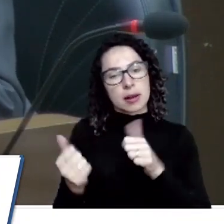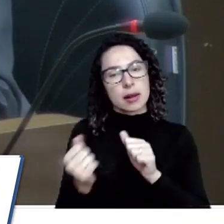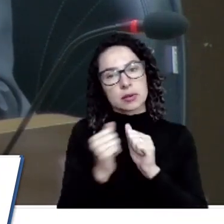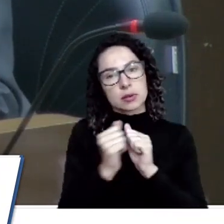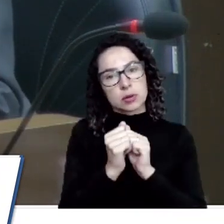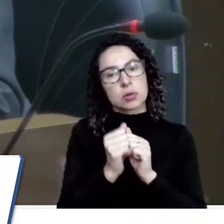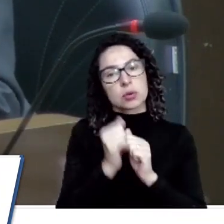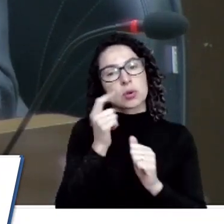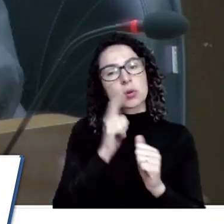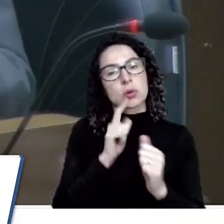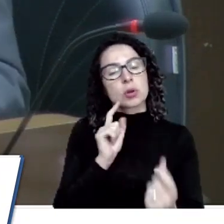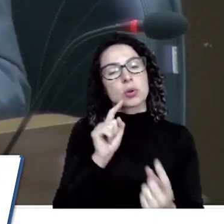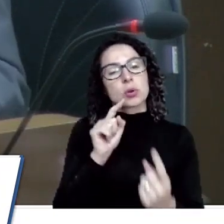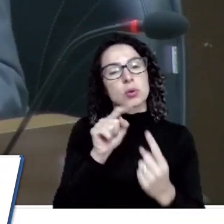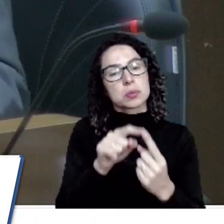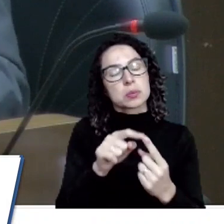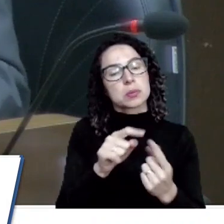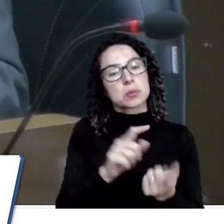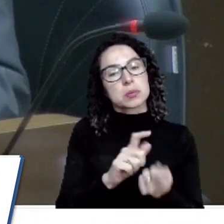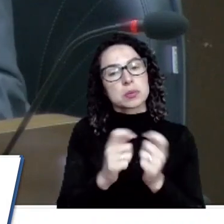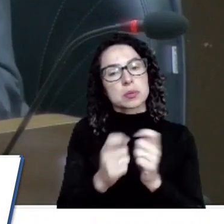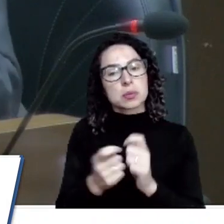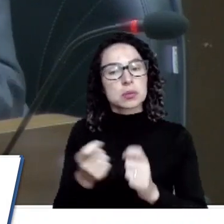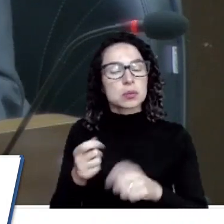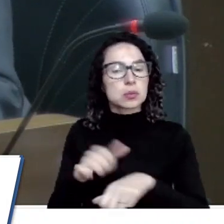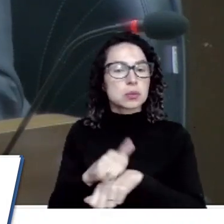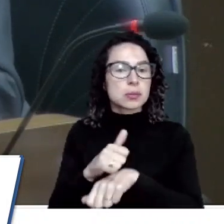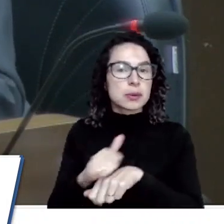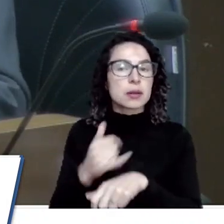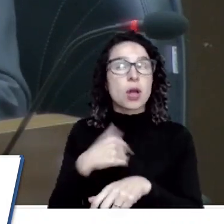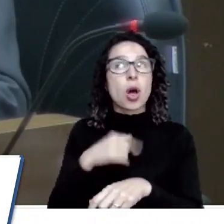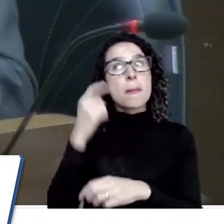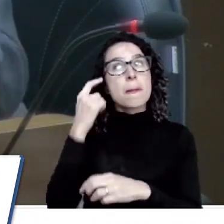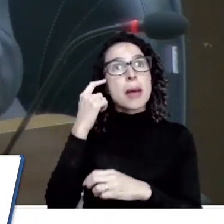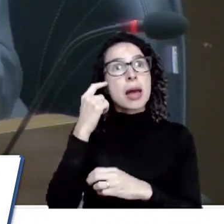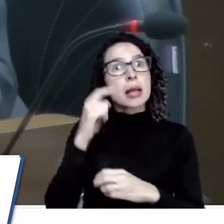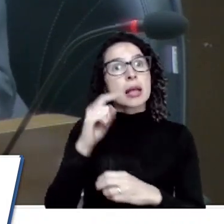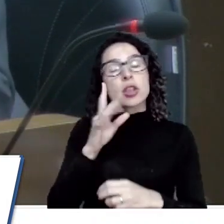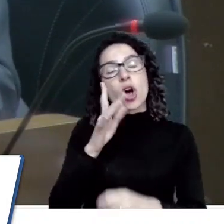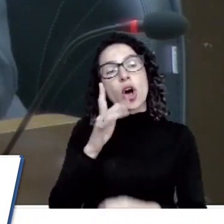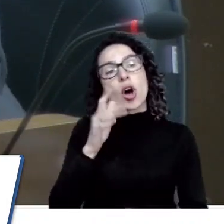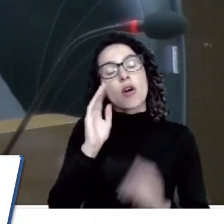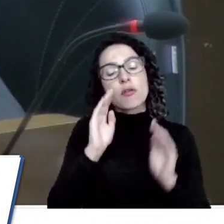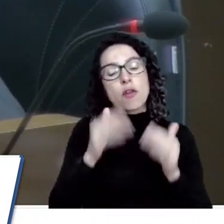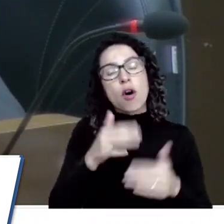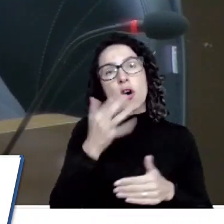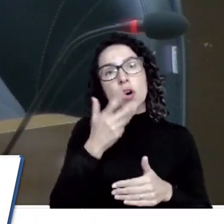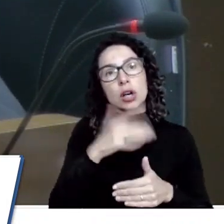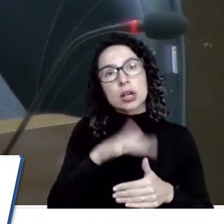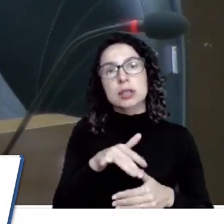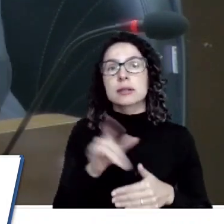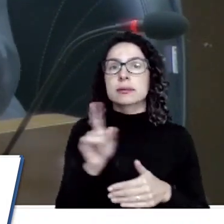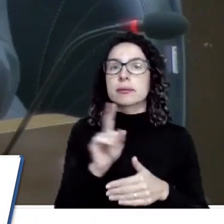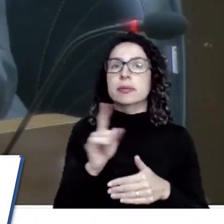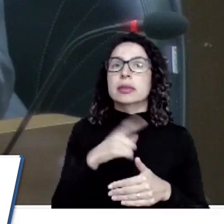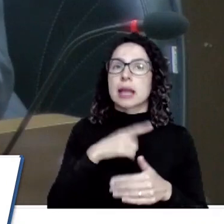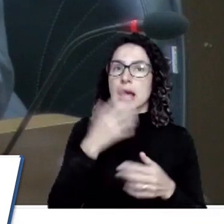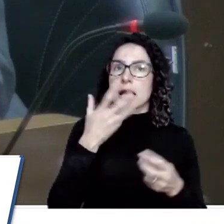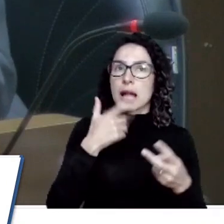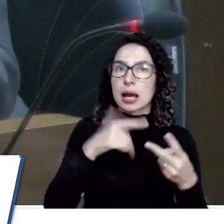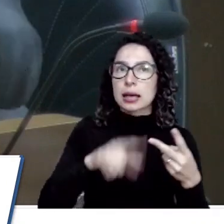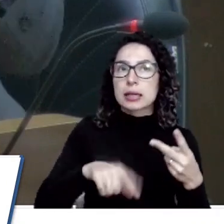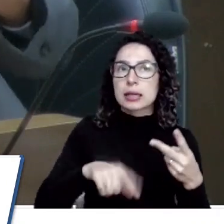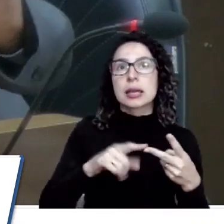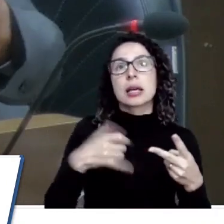buscarmos alternativas, porque nós não podemos pensar somente na criança. Sim. Nós temos a criança, o